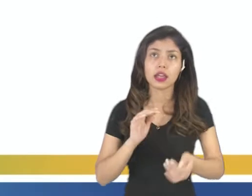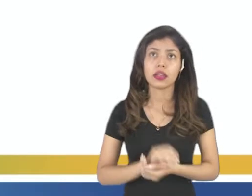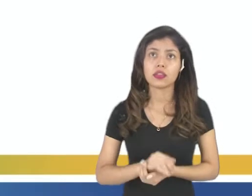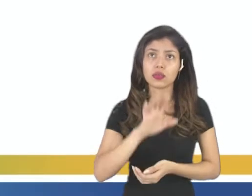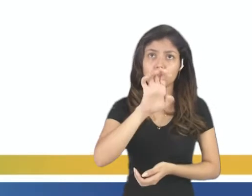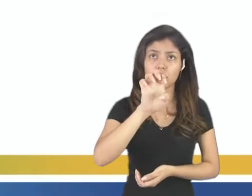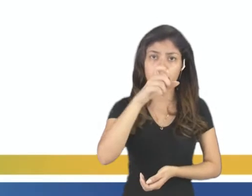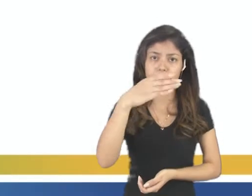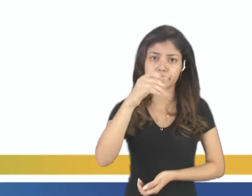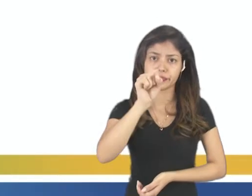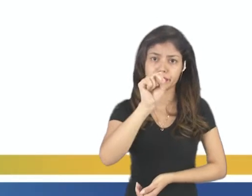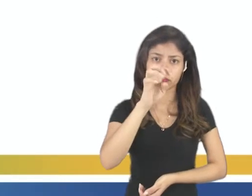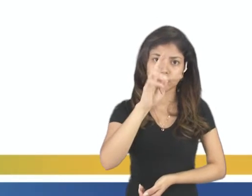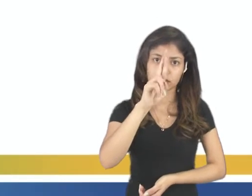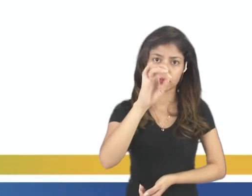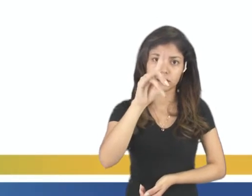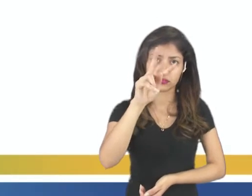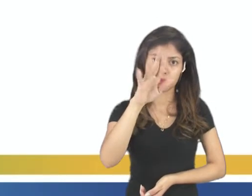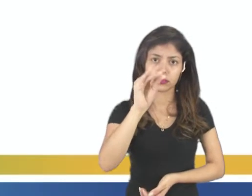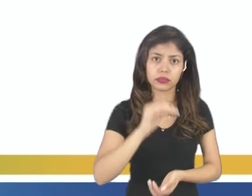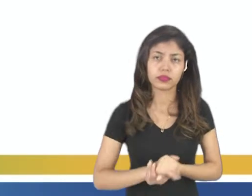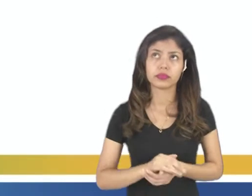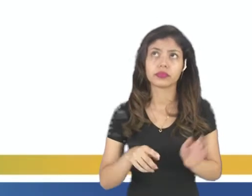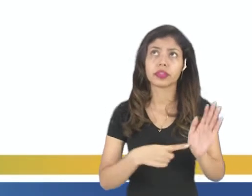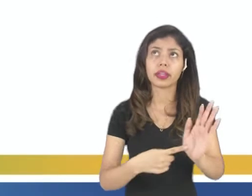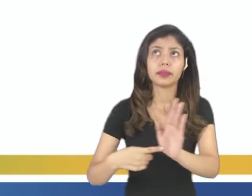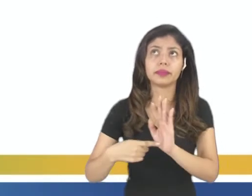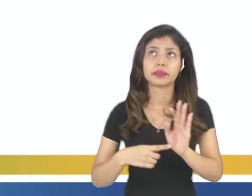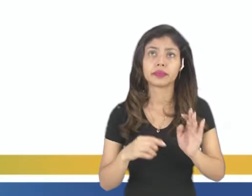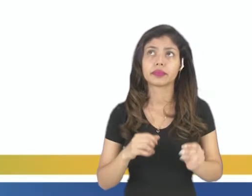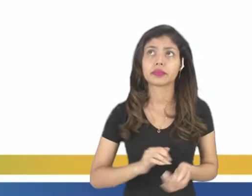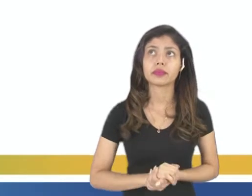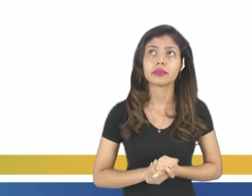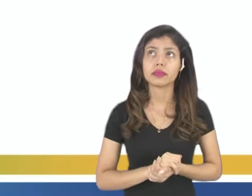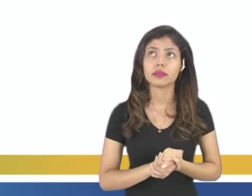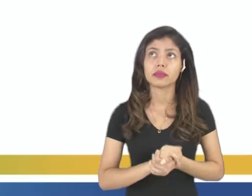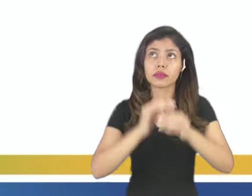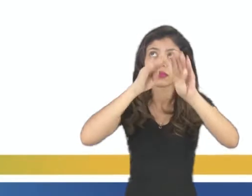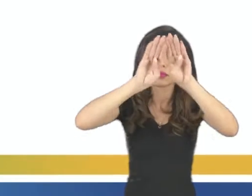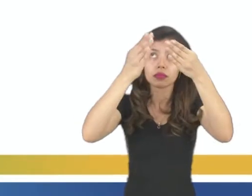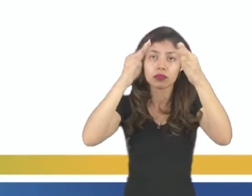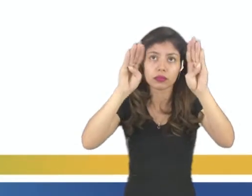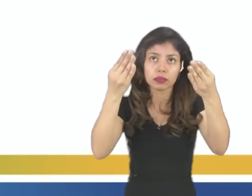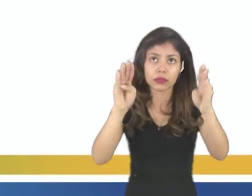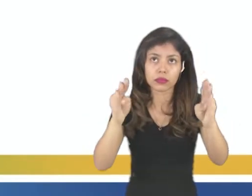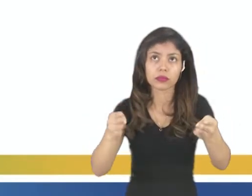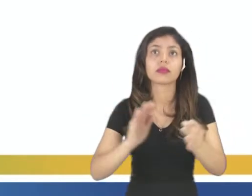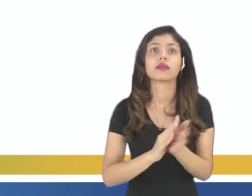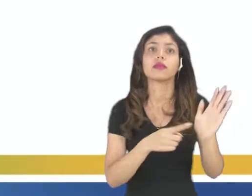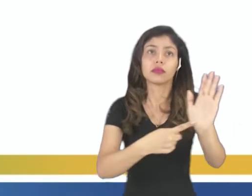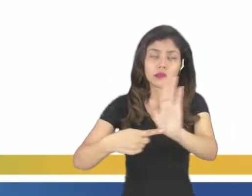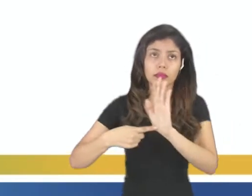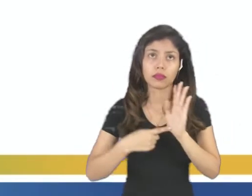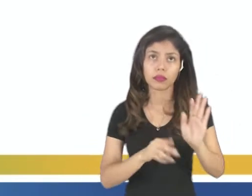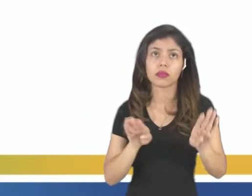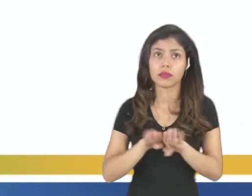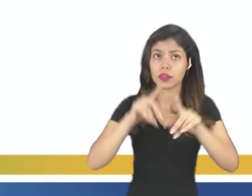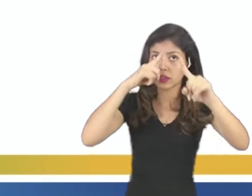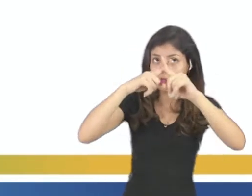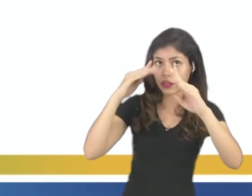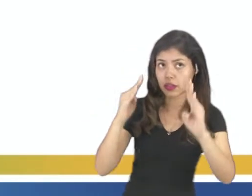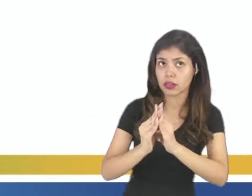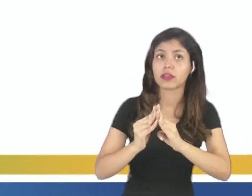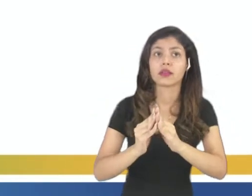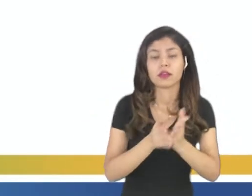em talhes, em madeiras, altares e igrejas. Nessa imagem aí é um exemplo, né, uma fachada da igreja de